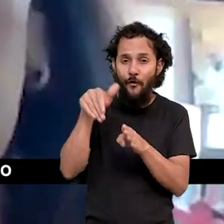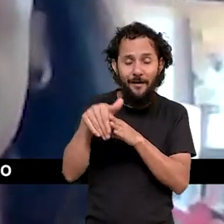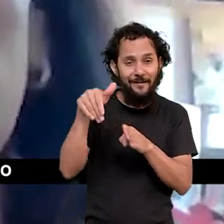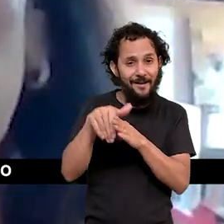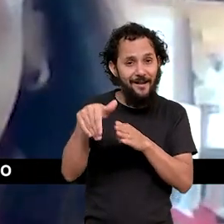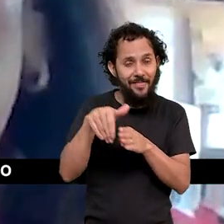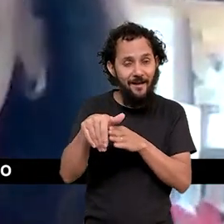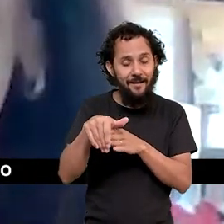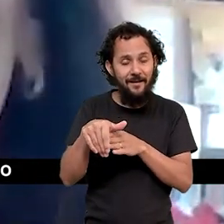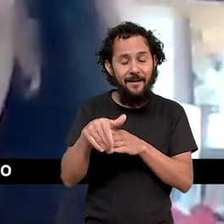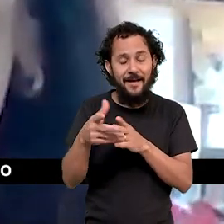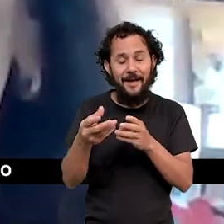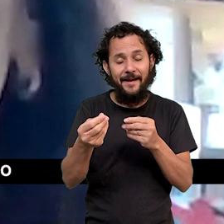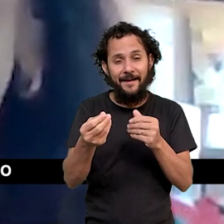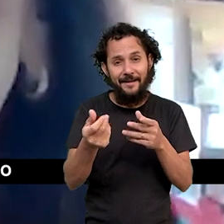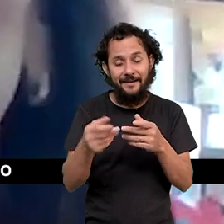orientação